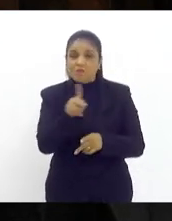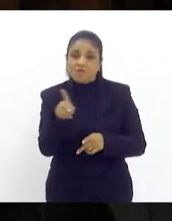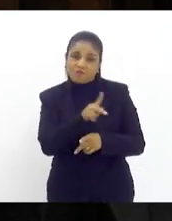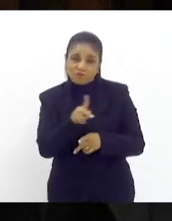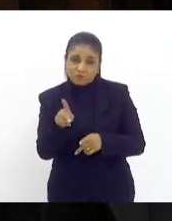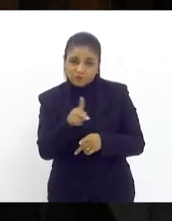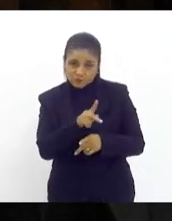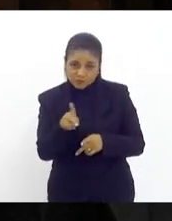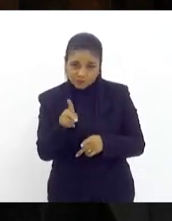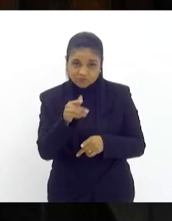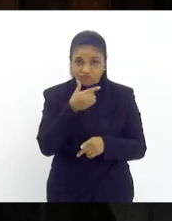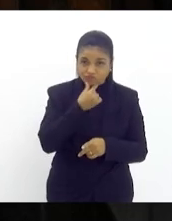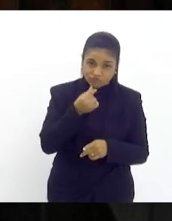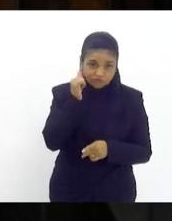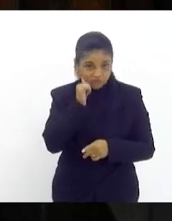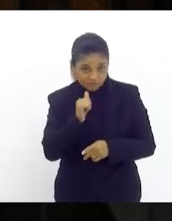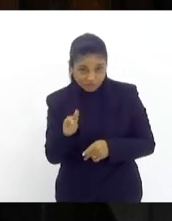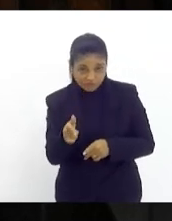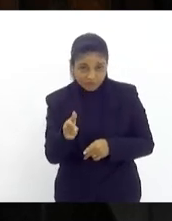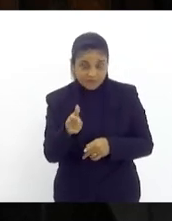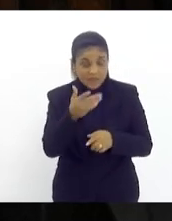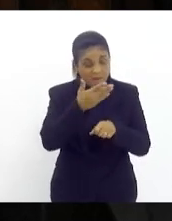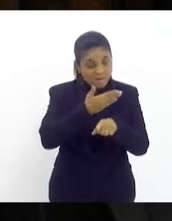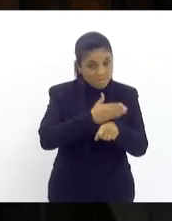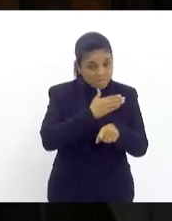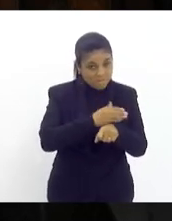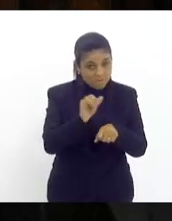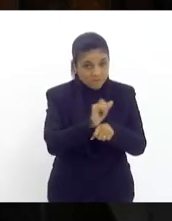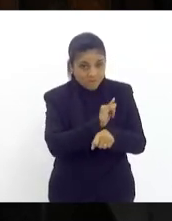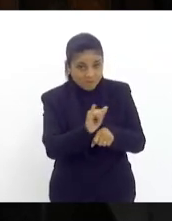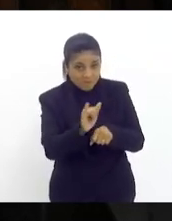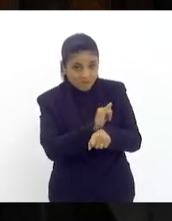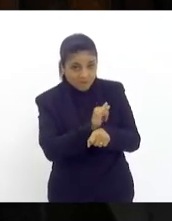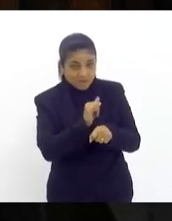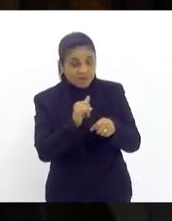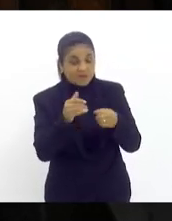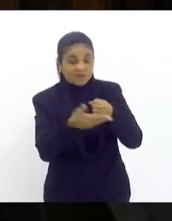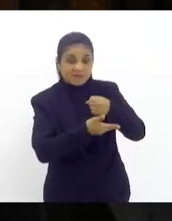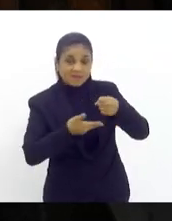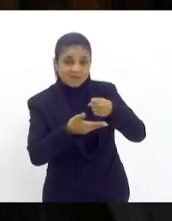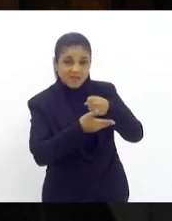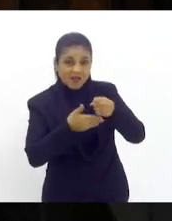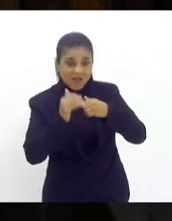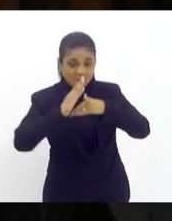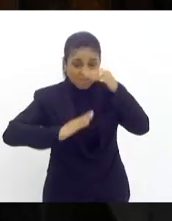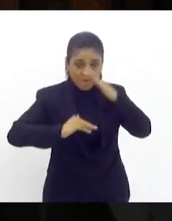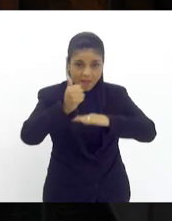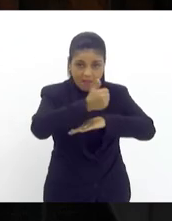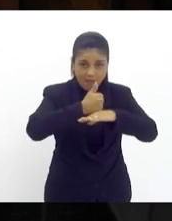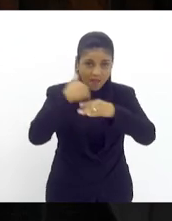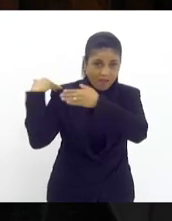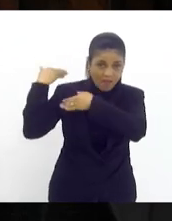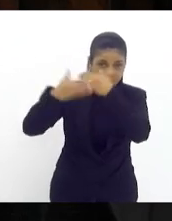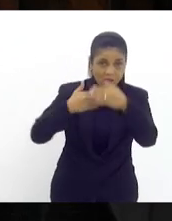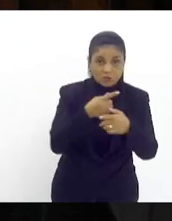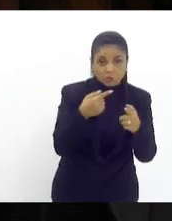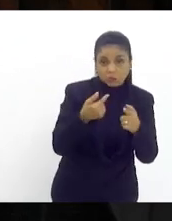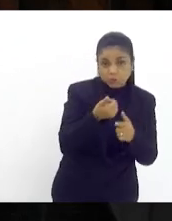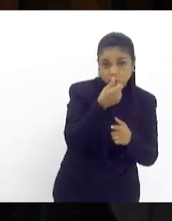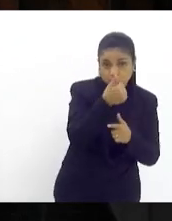o que fará aqui na prática os salários dos níveis de carreira de um e seis